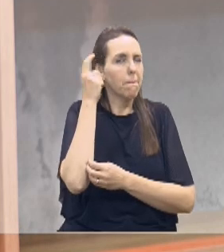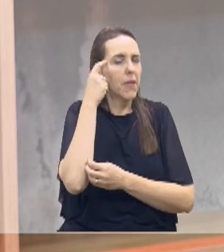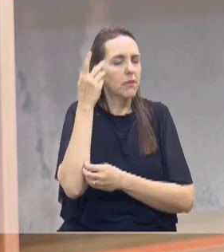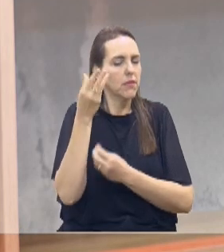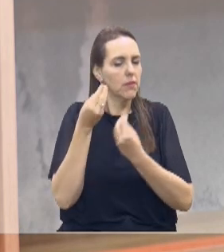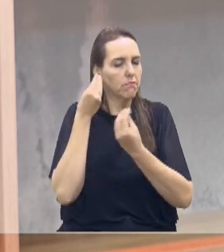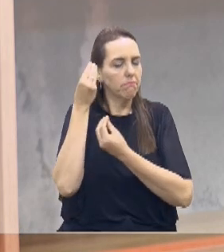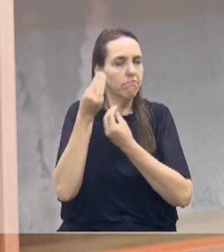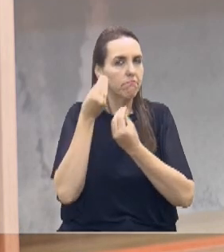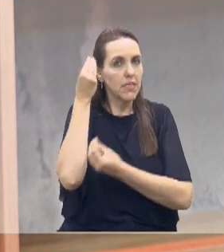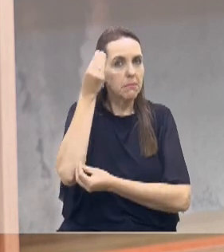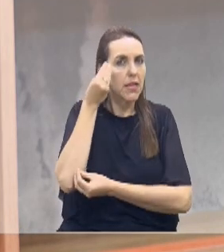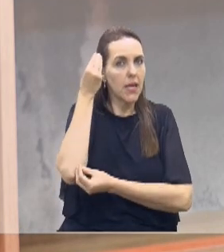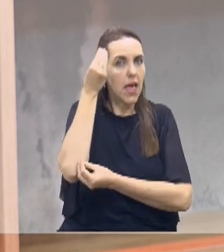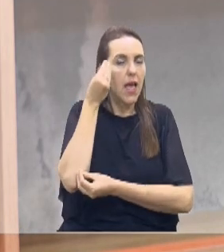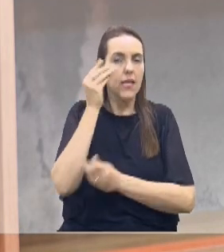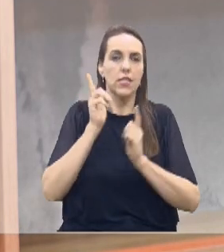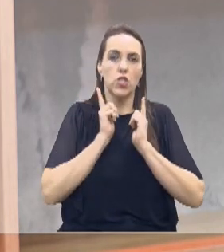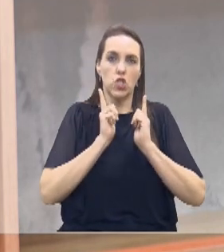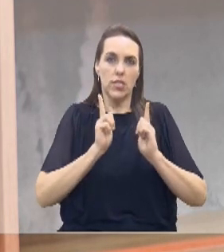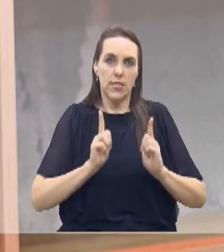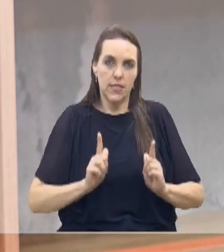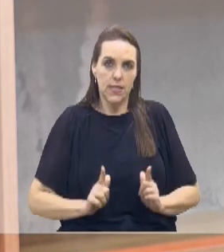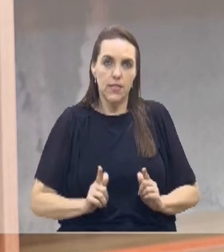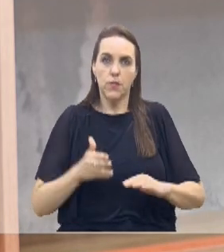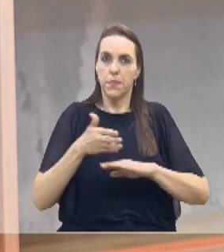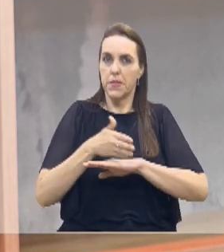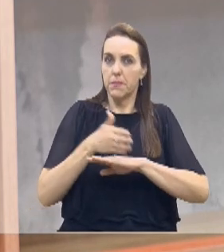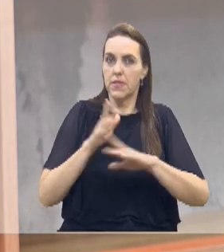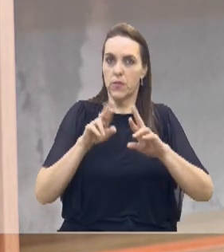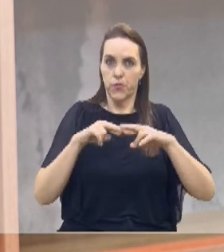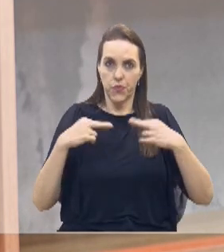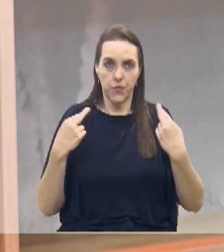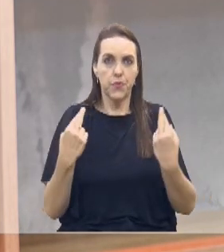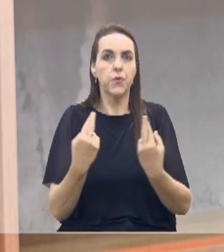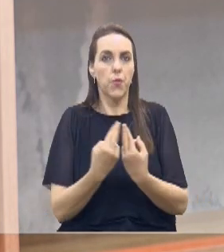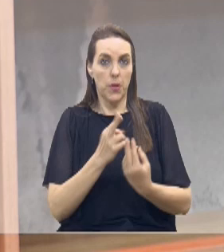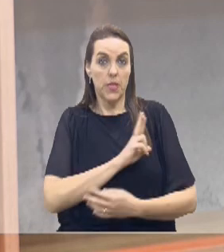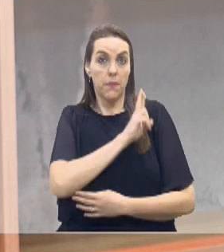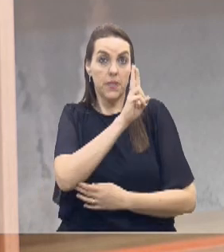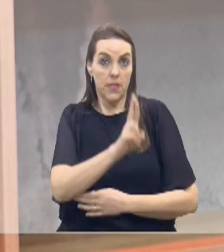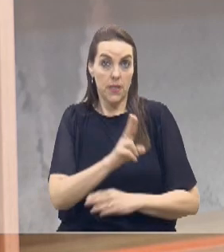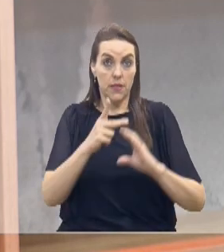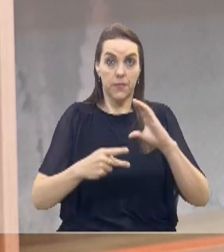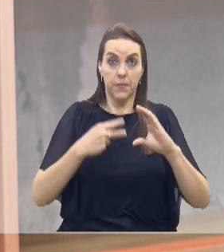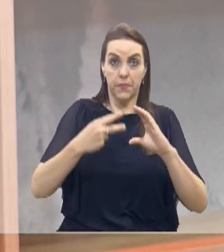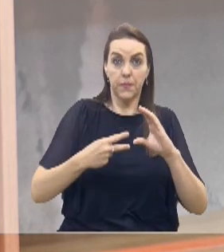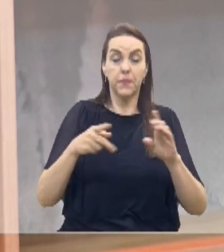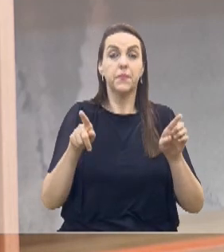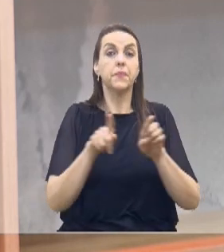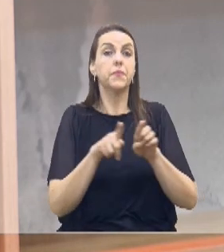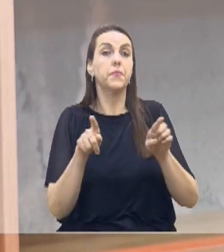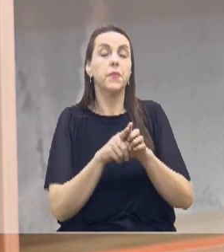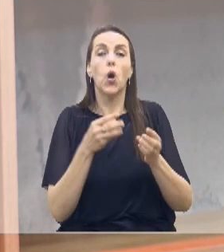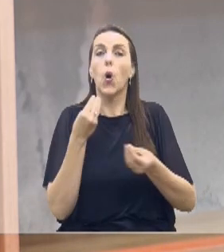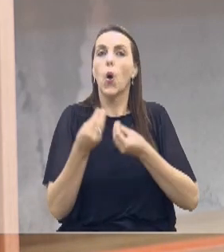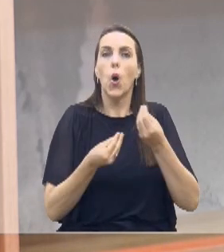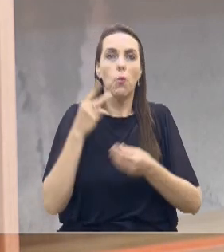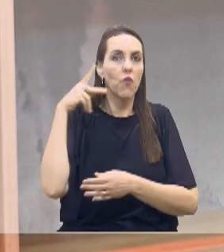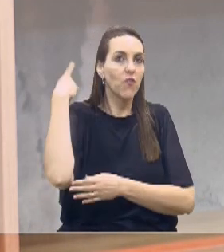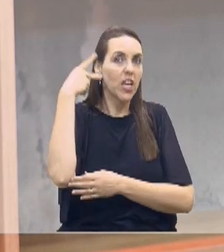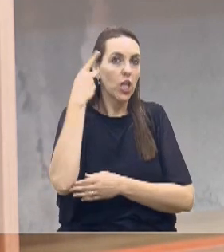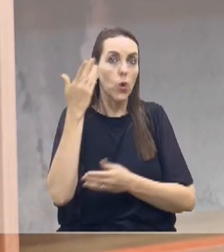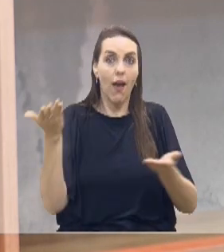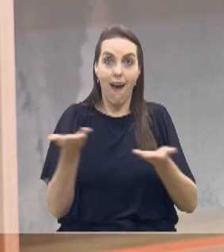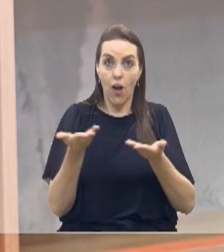experiência de gestão, de que participava de reuniões representando a casa, como é que a senhora se vê também como vereadora